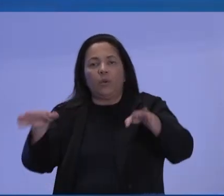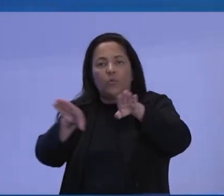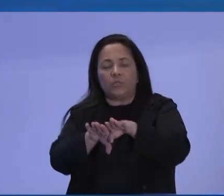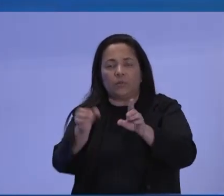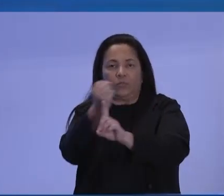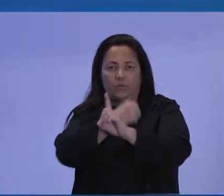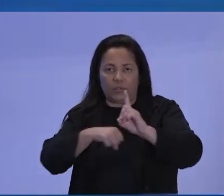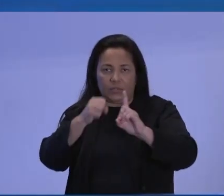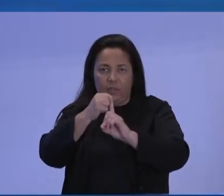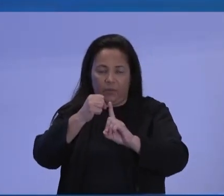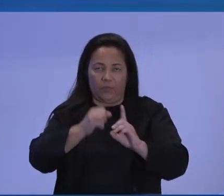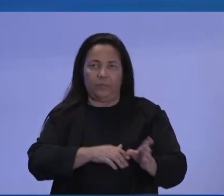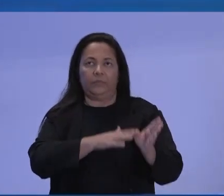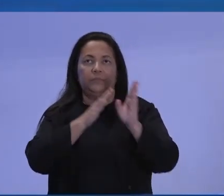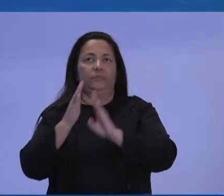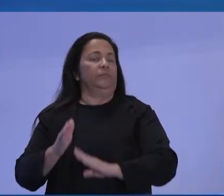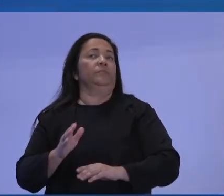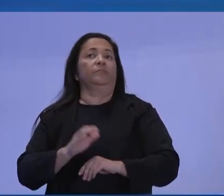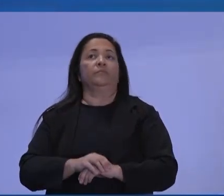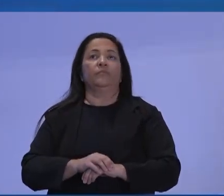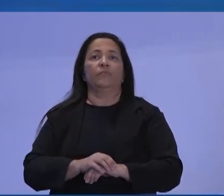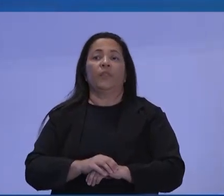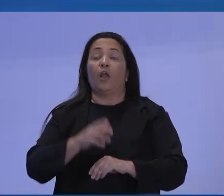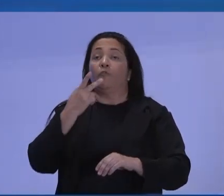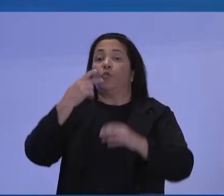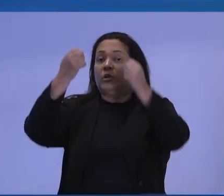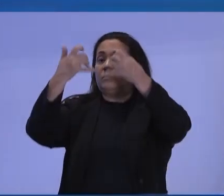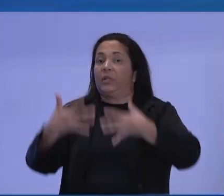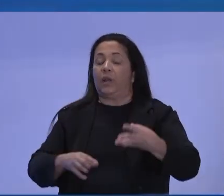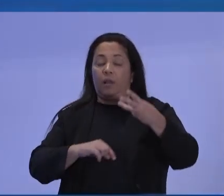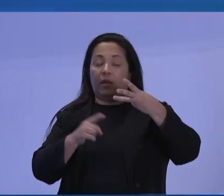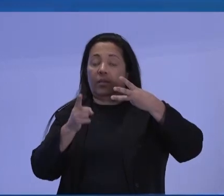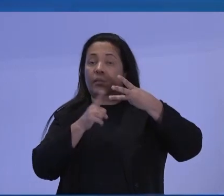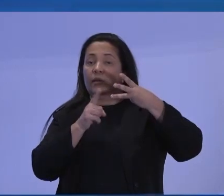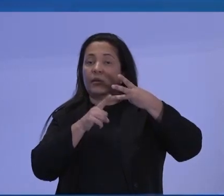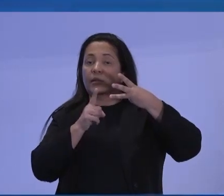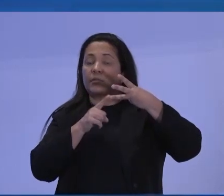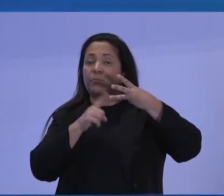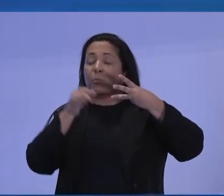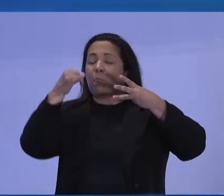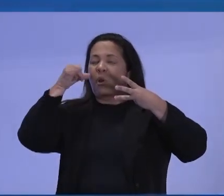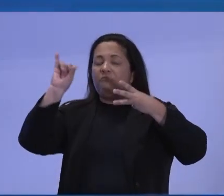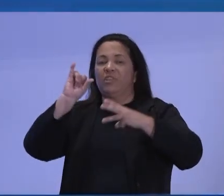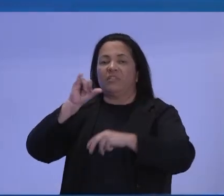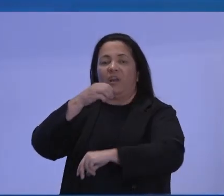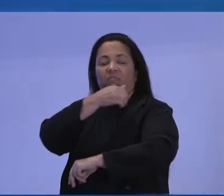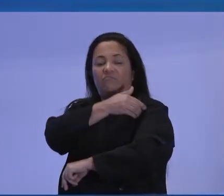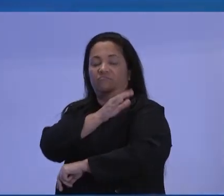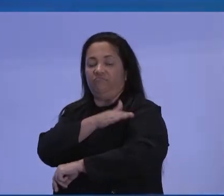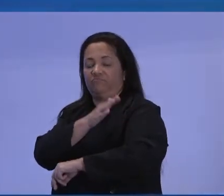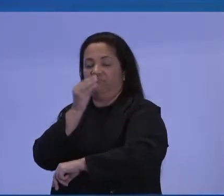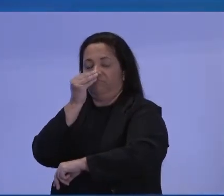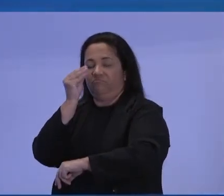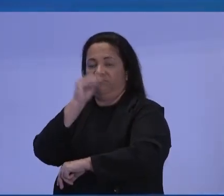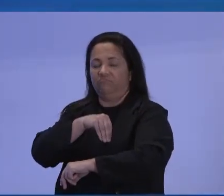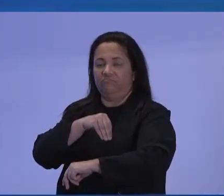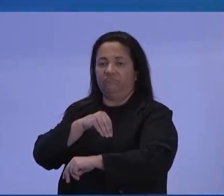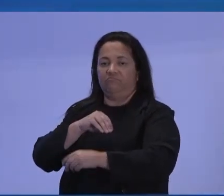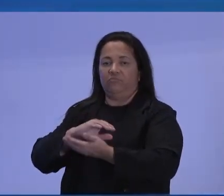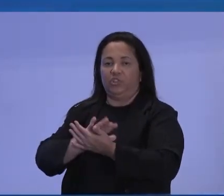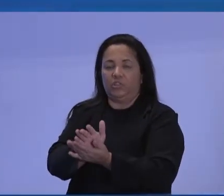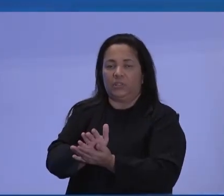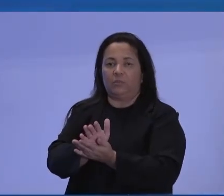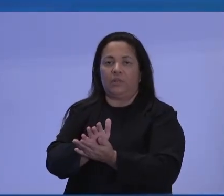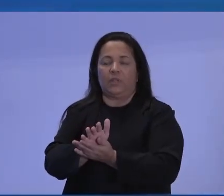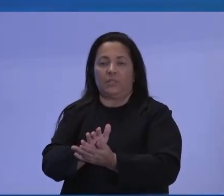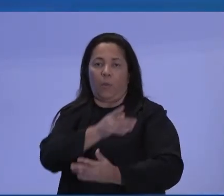Então, vamos falar um pouco sobre o pilar 3, que é justamente o combate à discriminação e à promoção